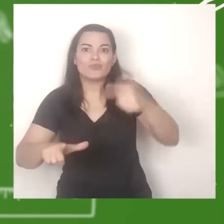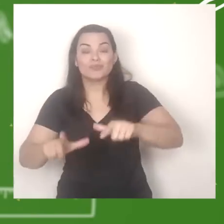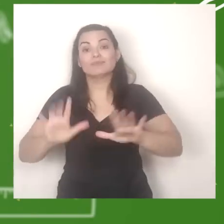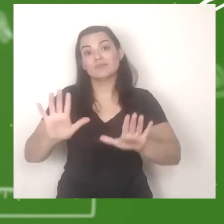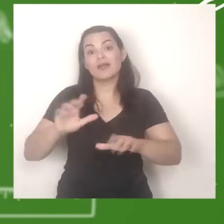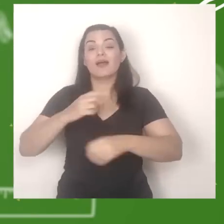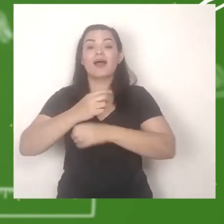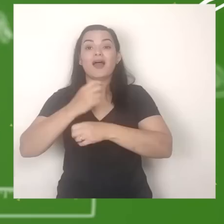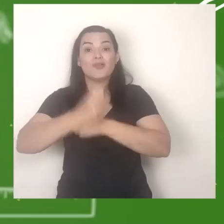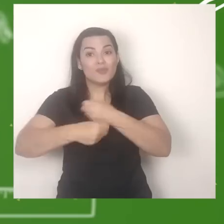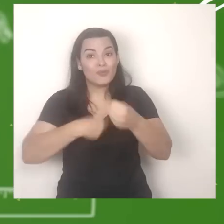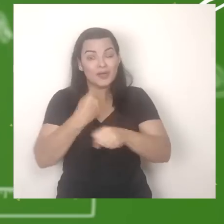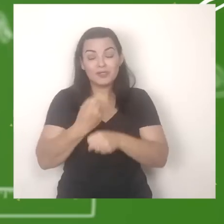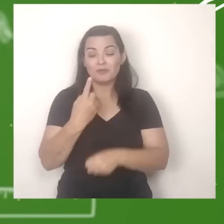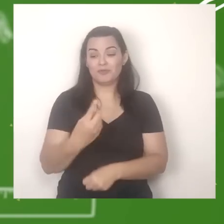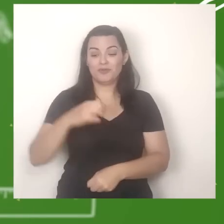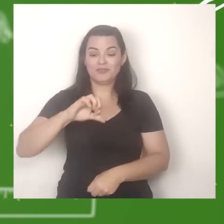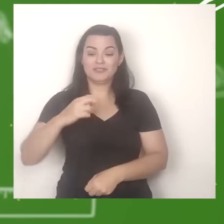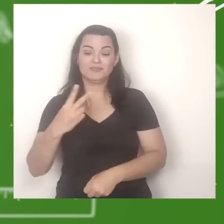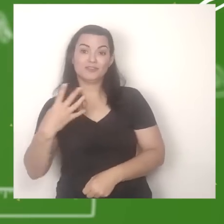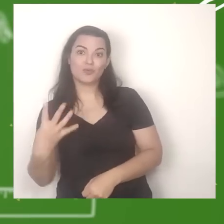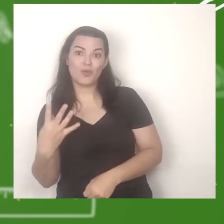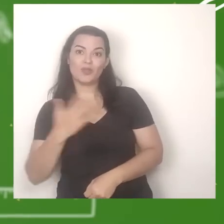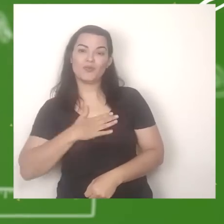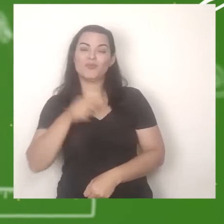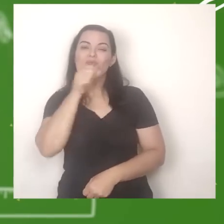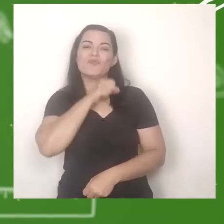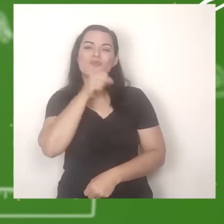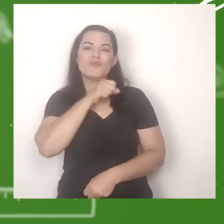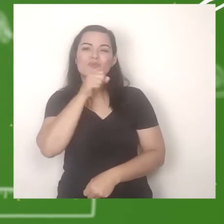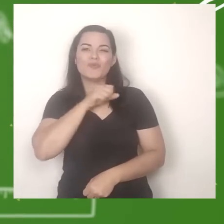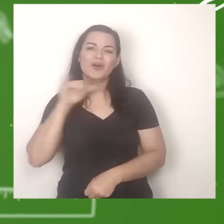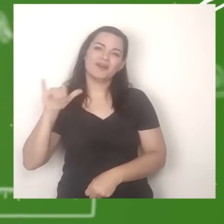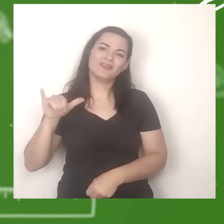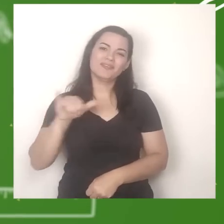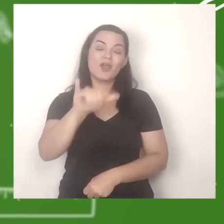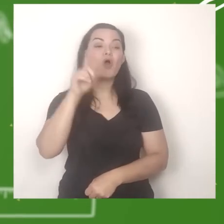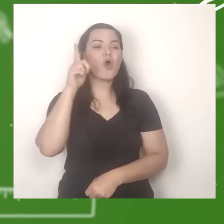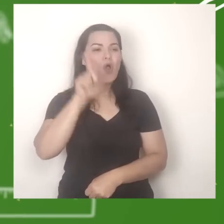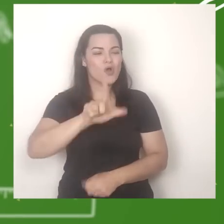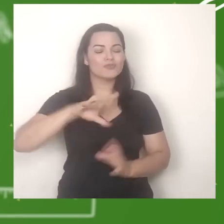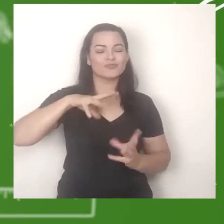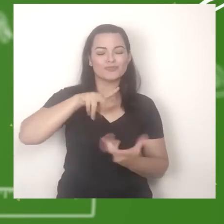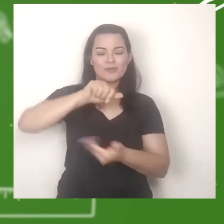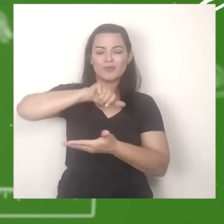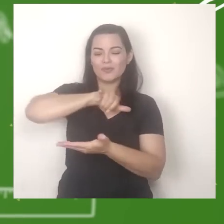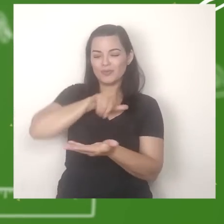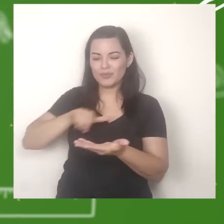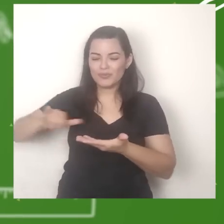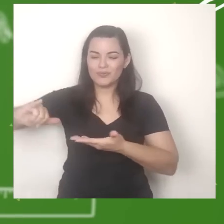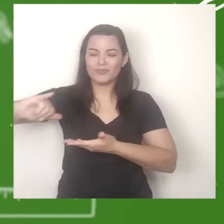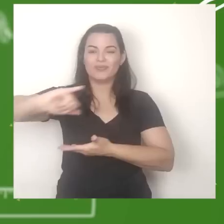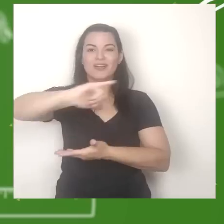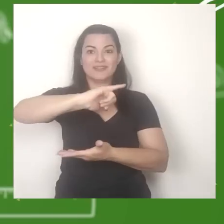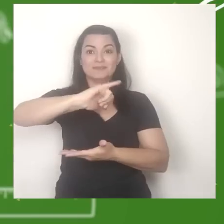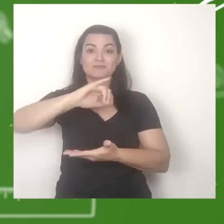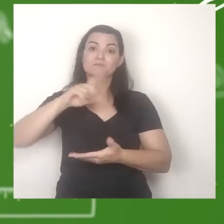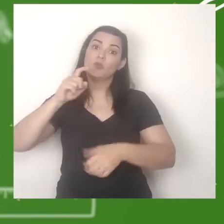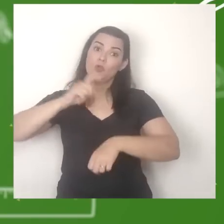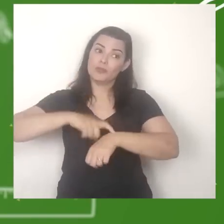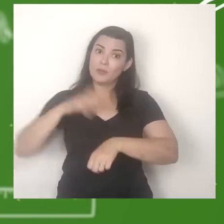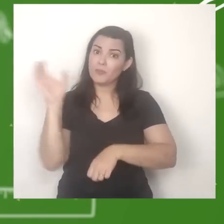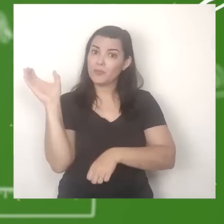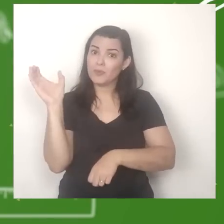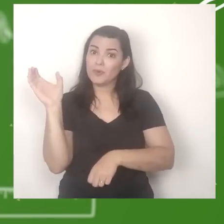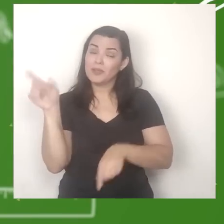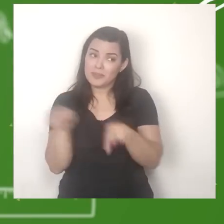em 1924, o meu avô avião conseguiu dar uma volta ao redor do mundo. O tempo